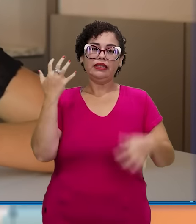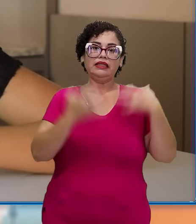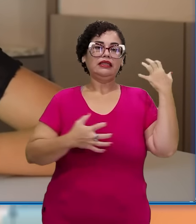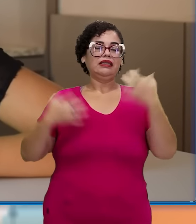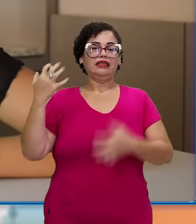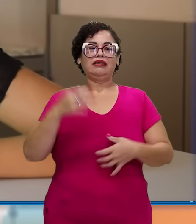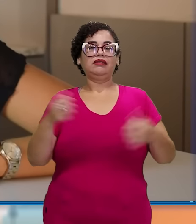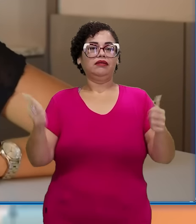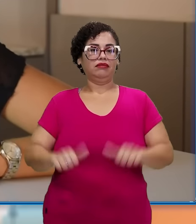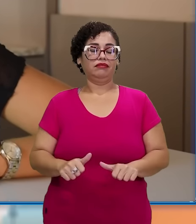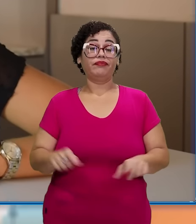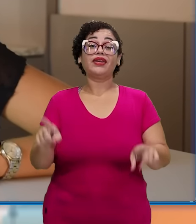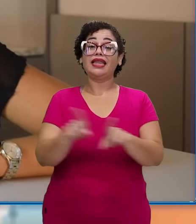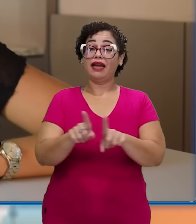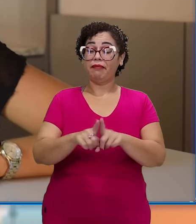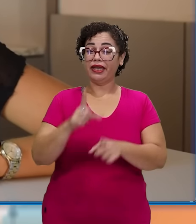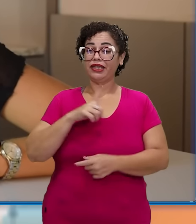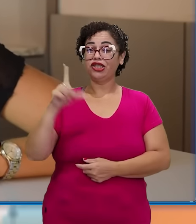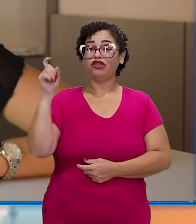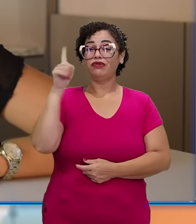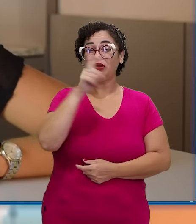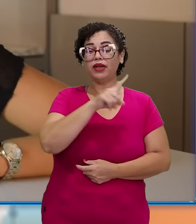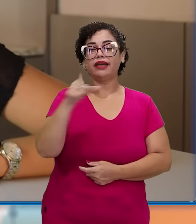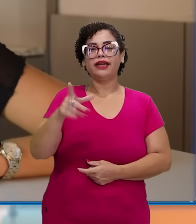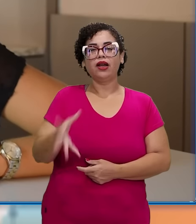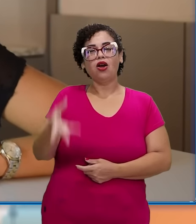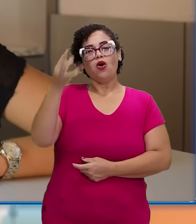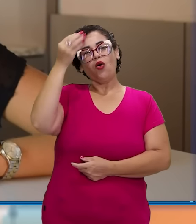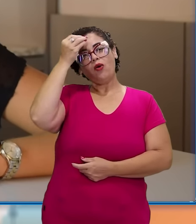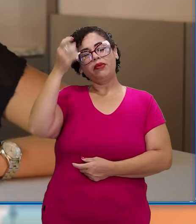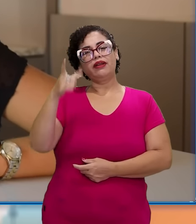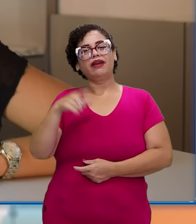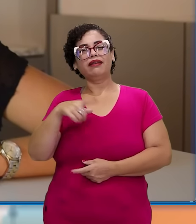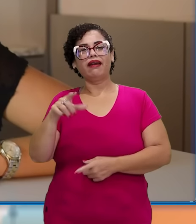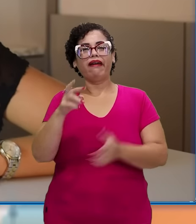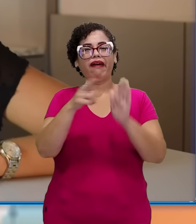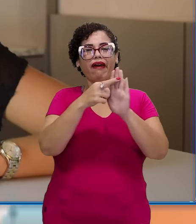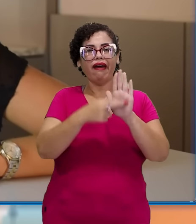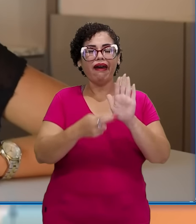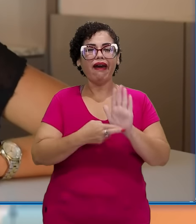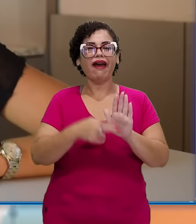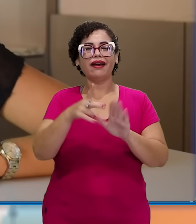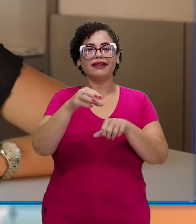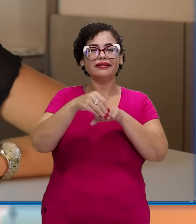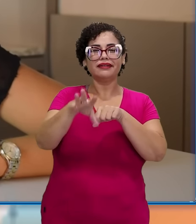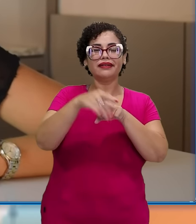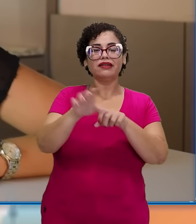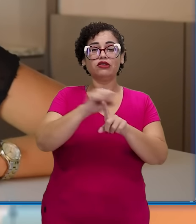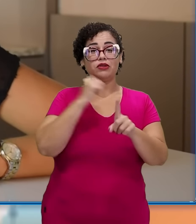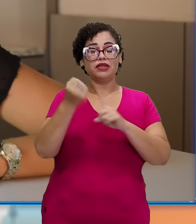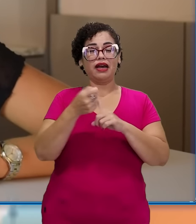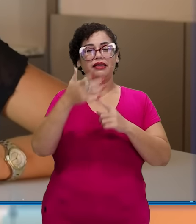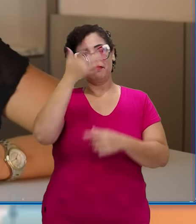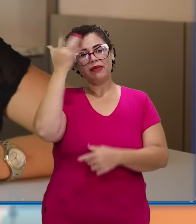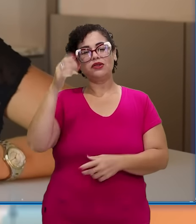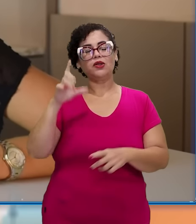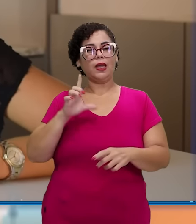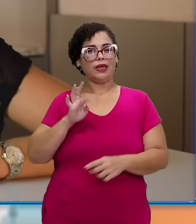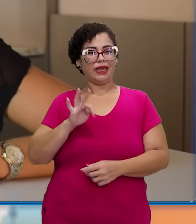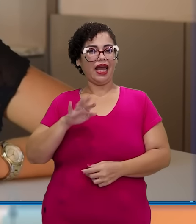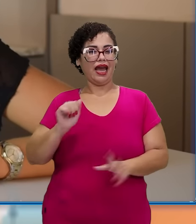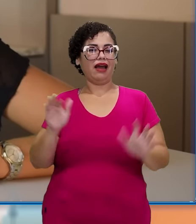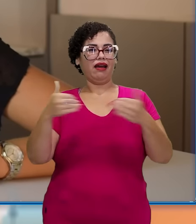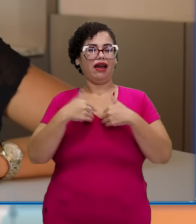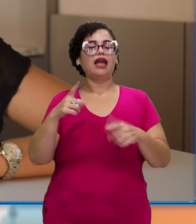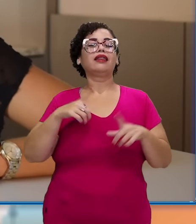algo perturbador além disso tem a dificuldade em compreender as normas sociais ou de pegar as dicas sociais então a pessoa